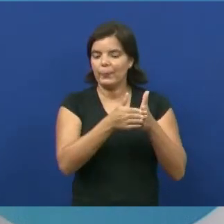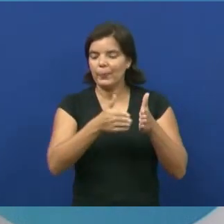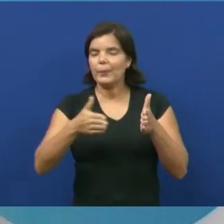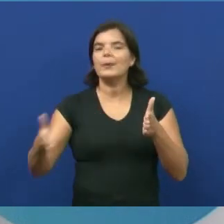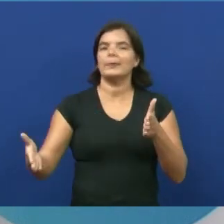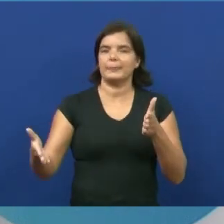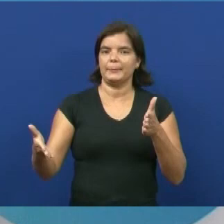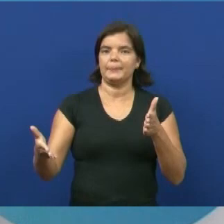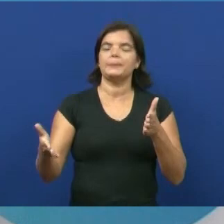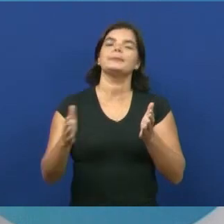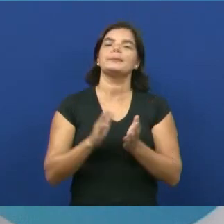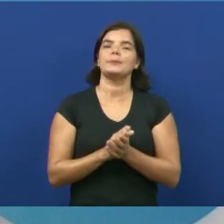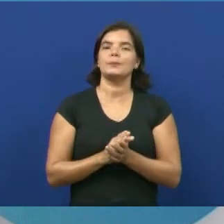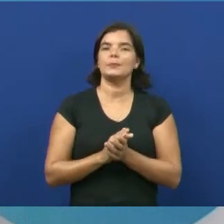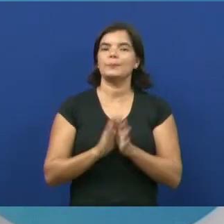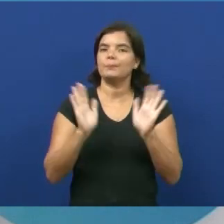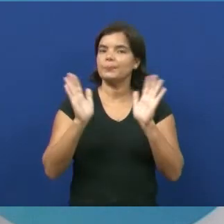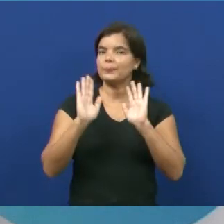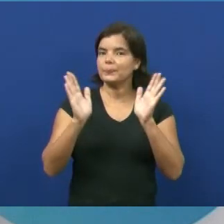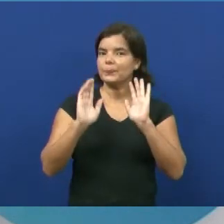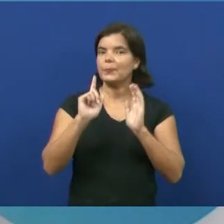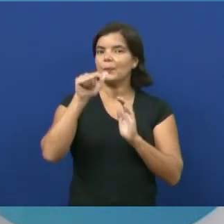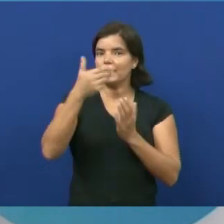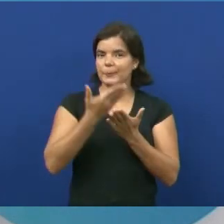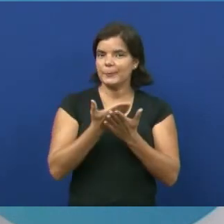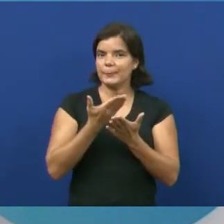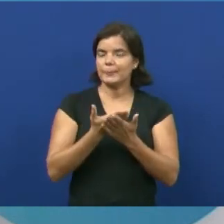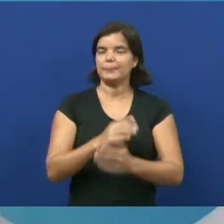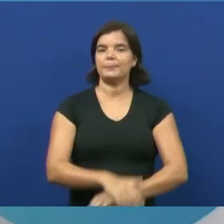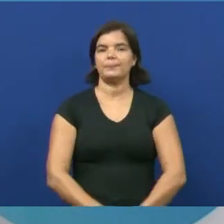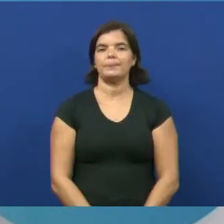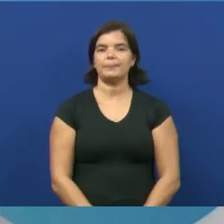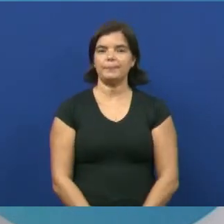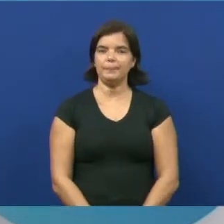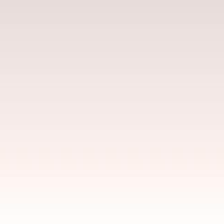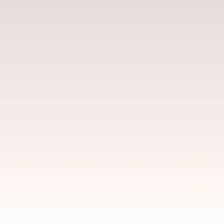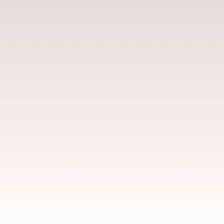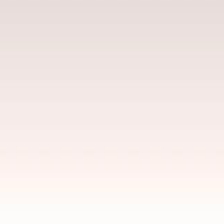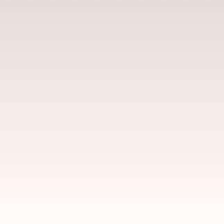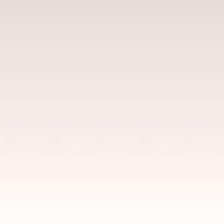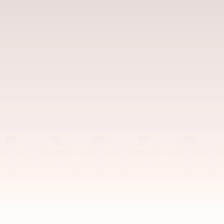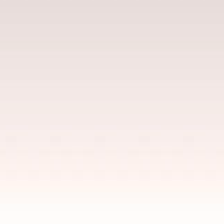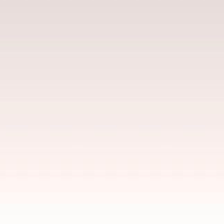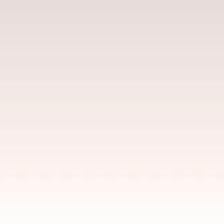todo esse período de quarentena e até depois, quando você quiser estudar. Até a próxima!